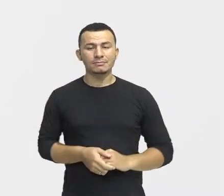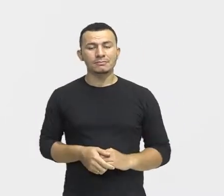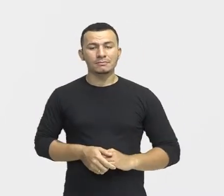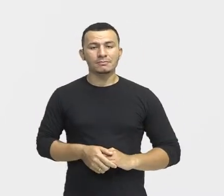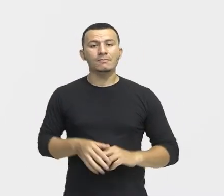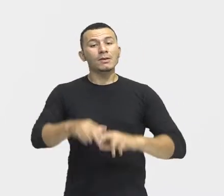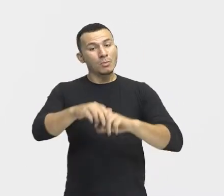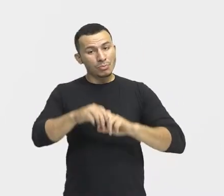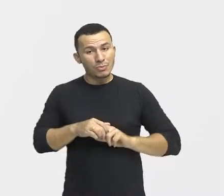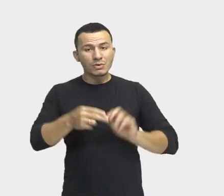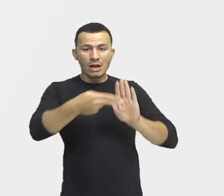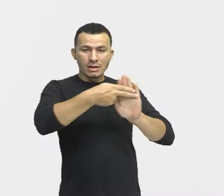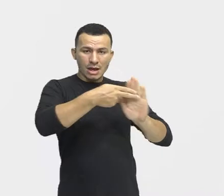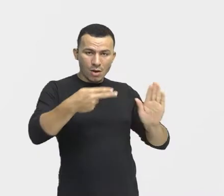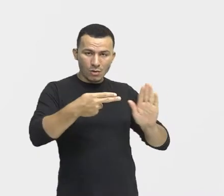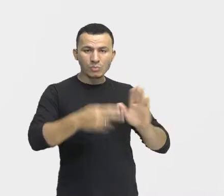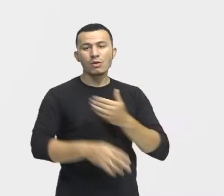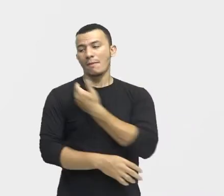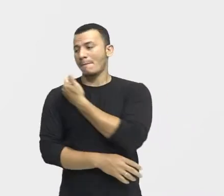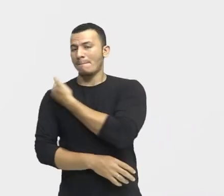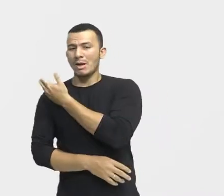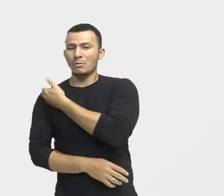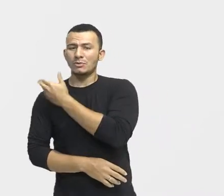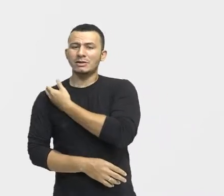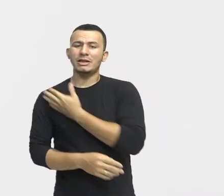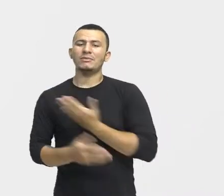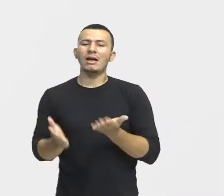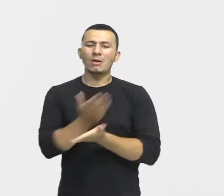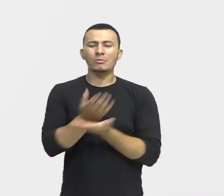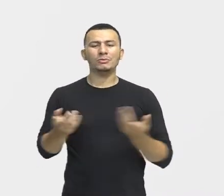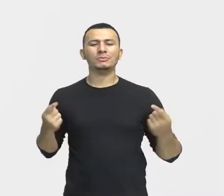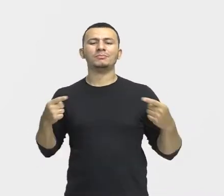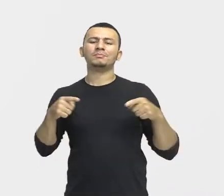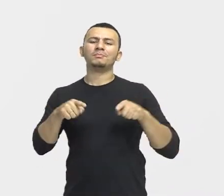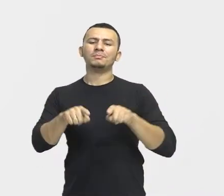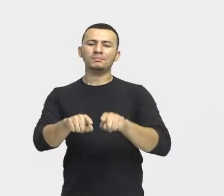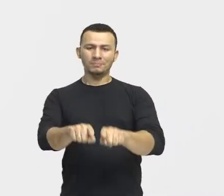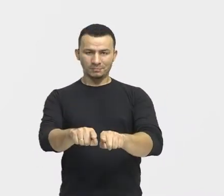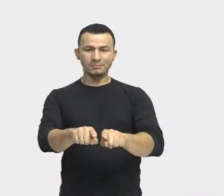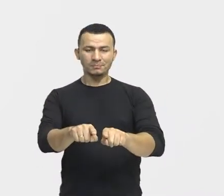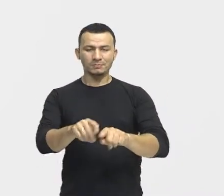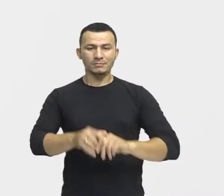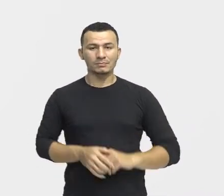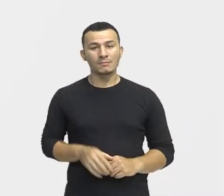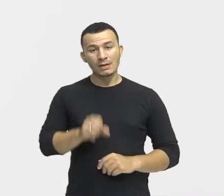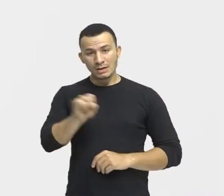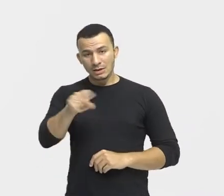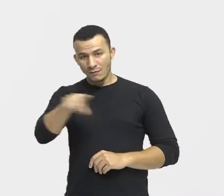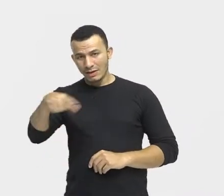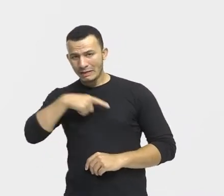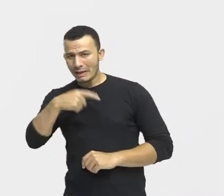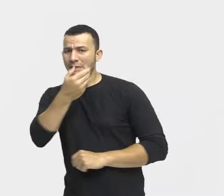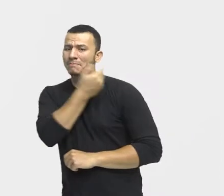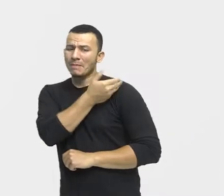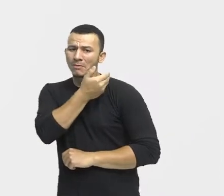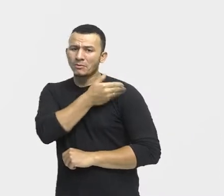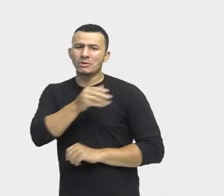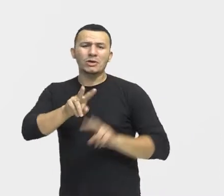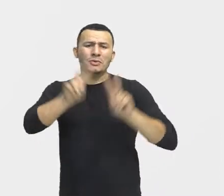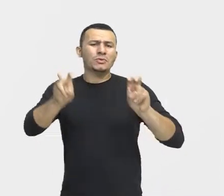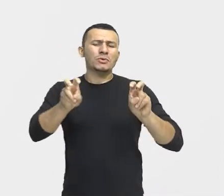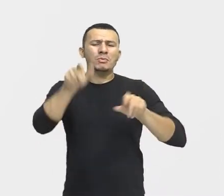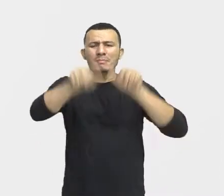isso que estereótipo e preconceito muitas vezes caminham juntos. Porque geralmente quem tem um preconceito sobre